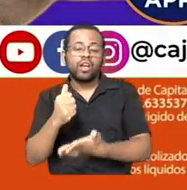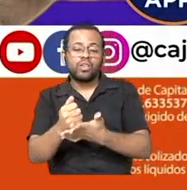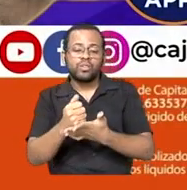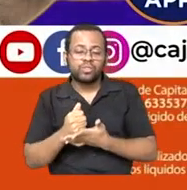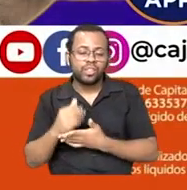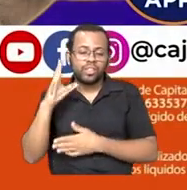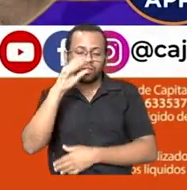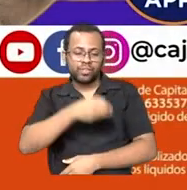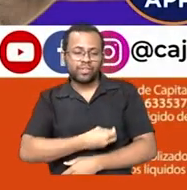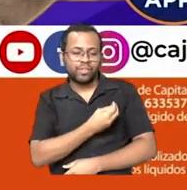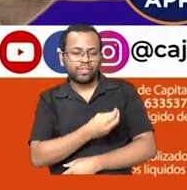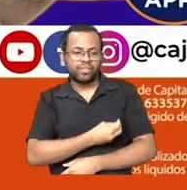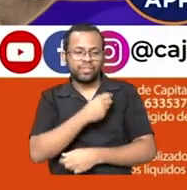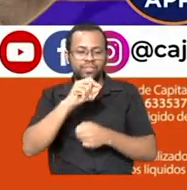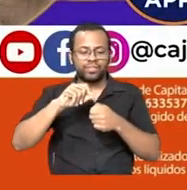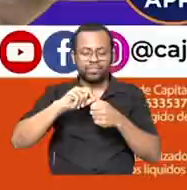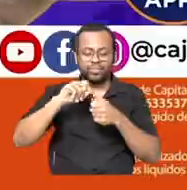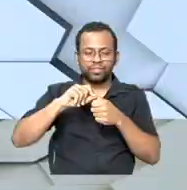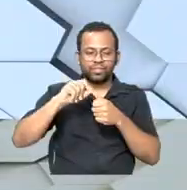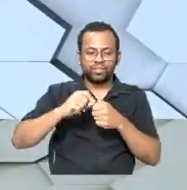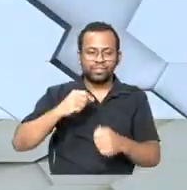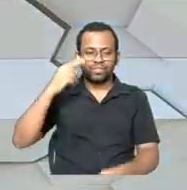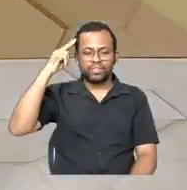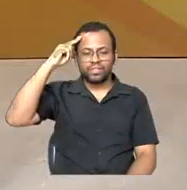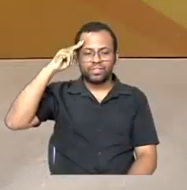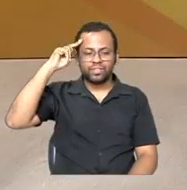e a realizar sonhos